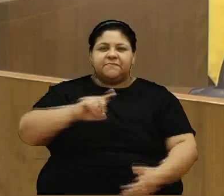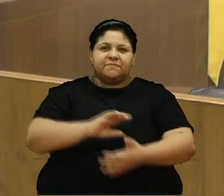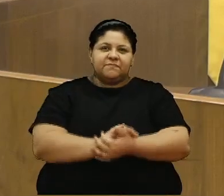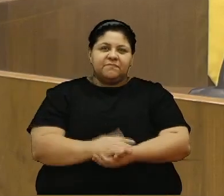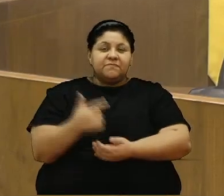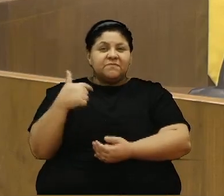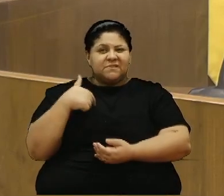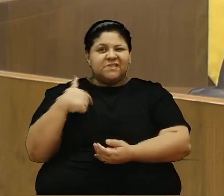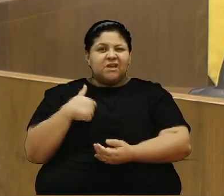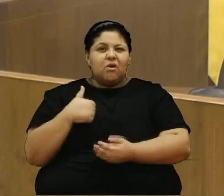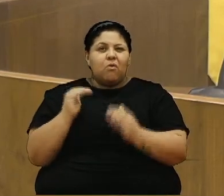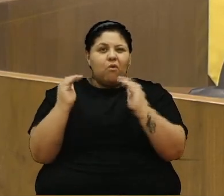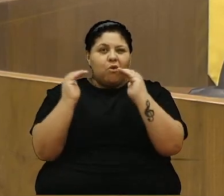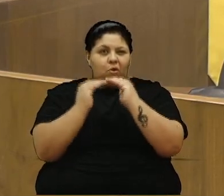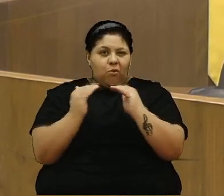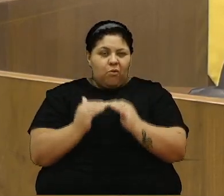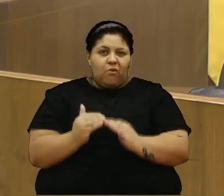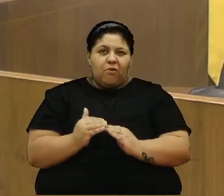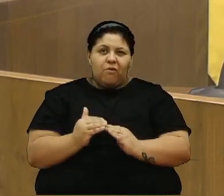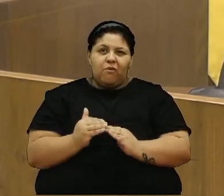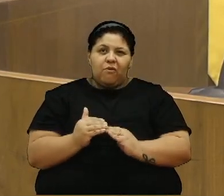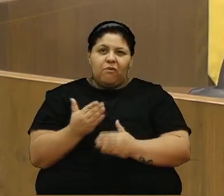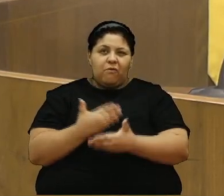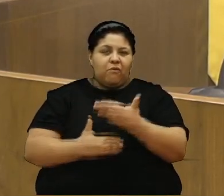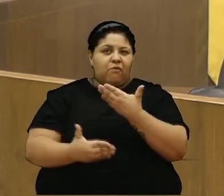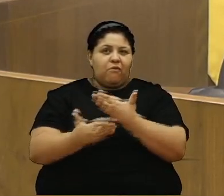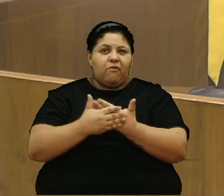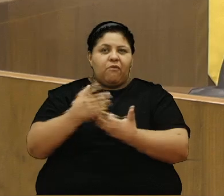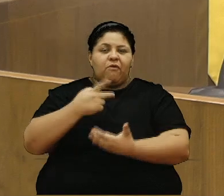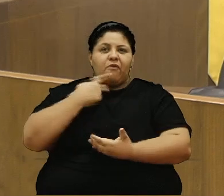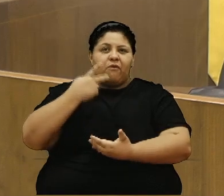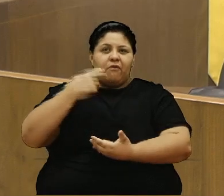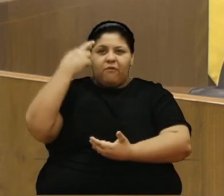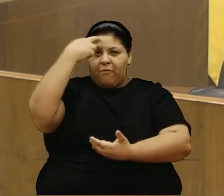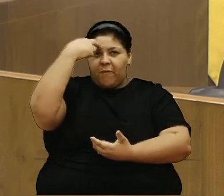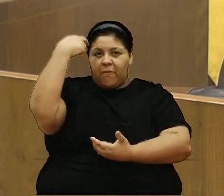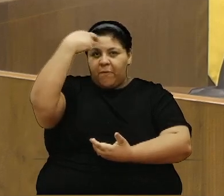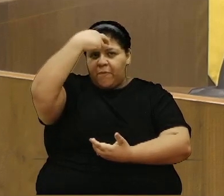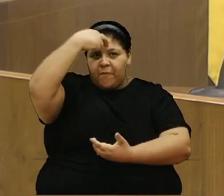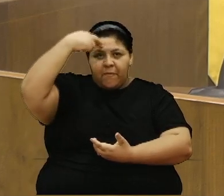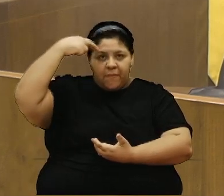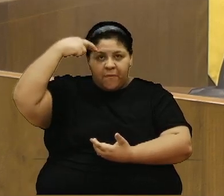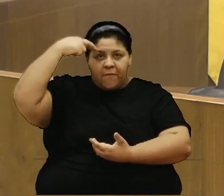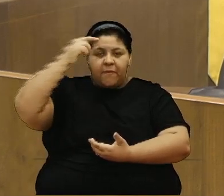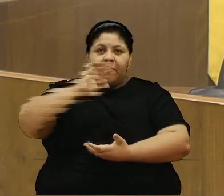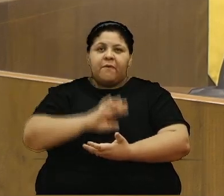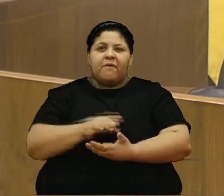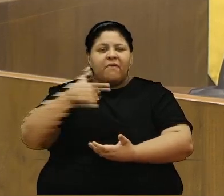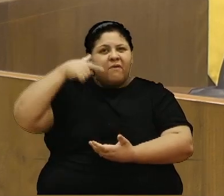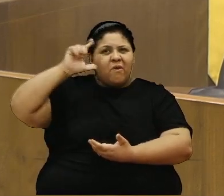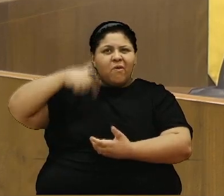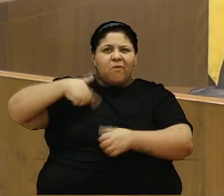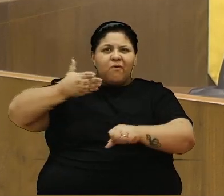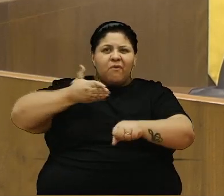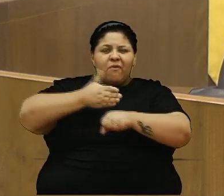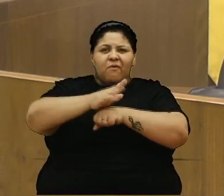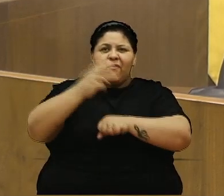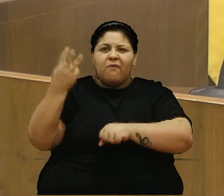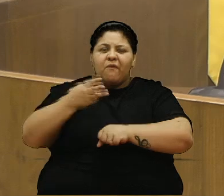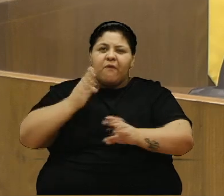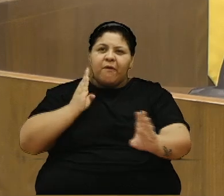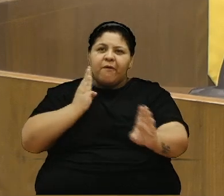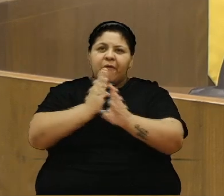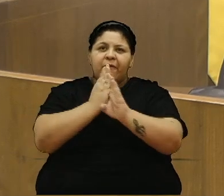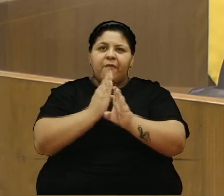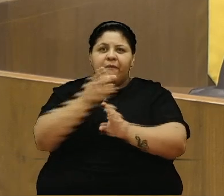eu queria concordar totalmente com essa fala, com a fala do vereador Rafael Bueno. Vereador Rafael, ontem eu participei do 3º encontro